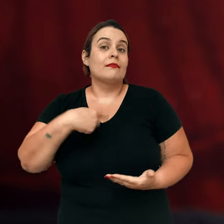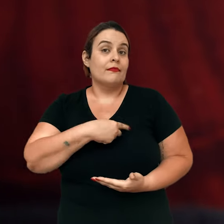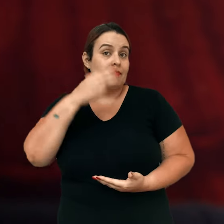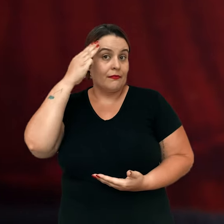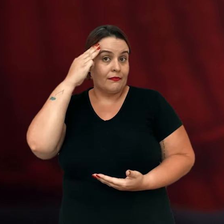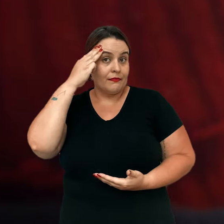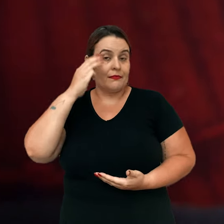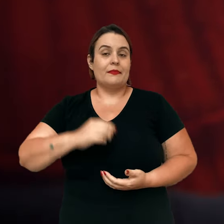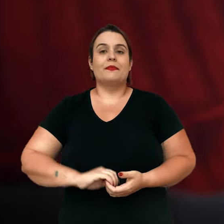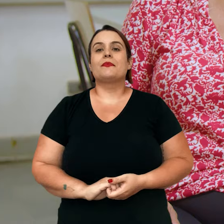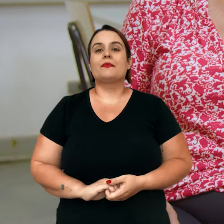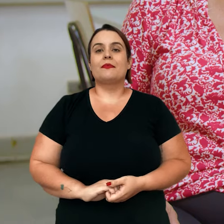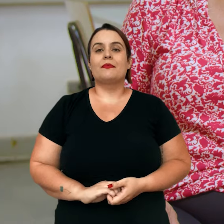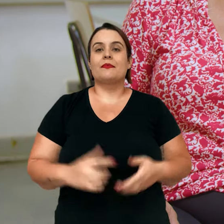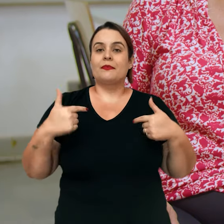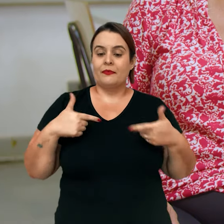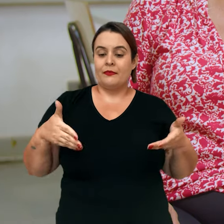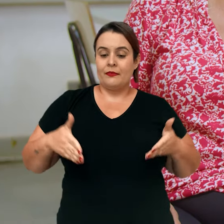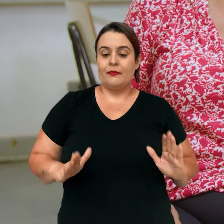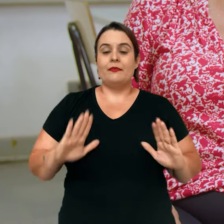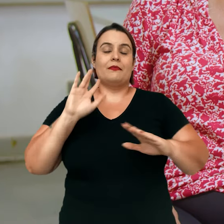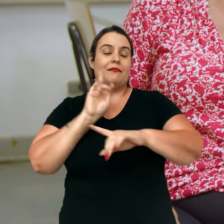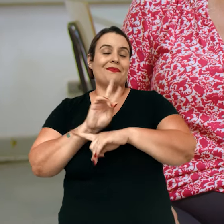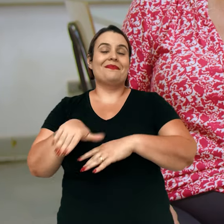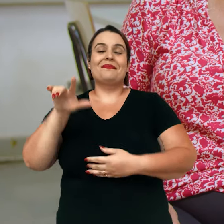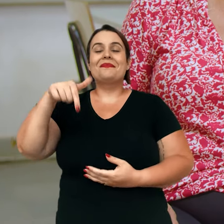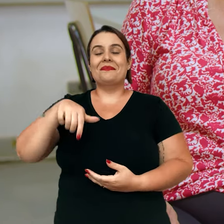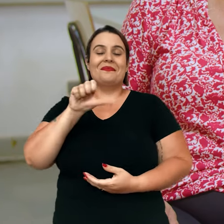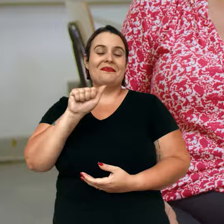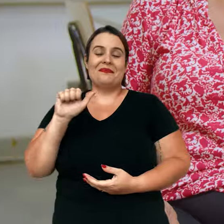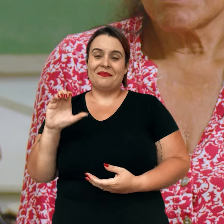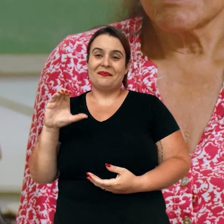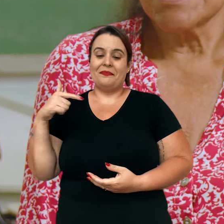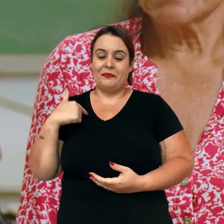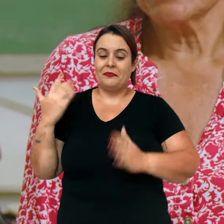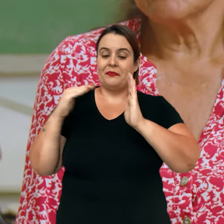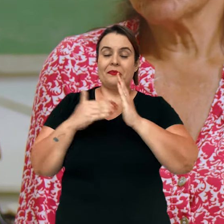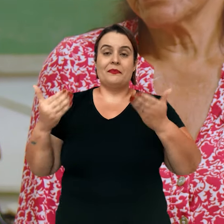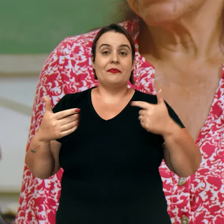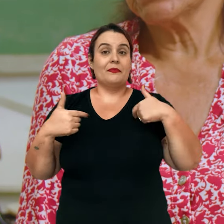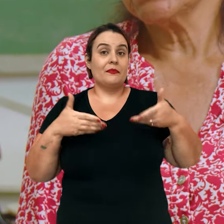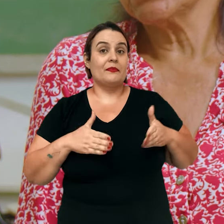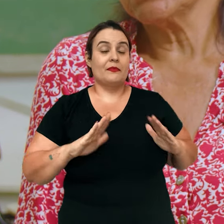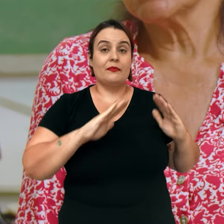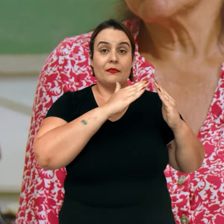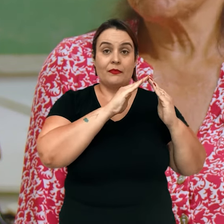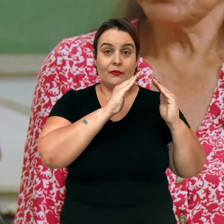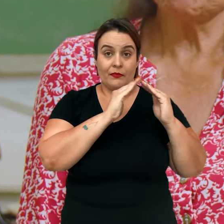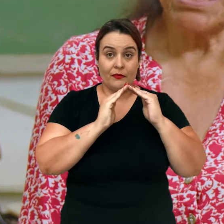nossas memórias, né? Bom, eu sou nascida e criada aqui em São Caetano. Estou aqui até hoje. Eu nasci na aldeia